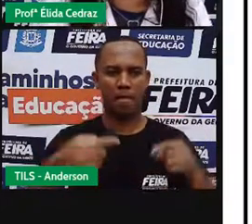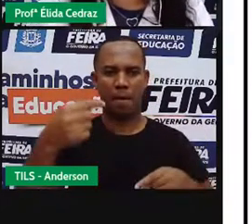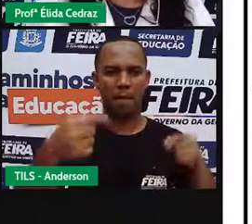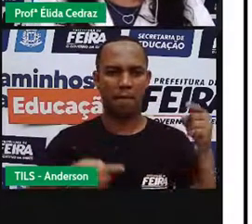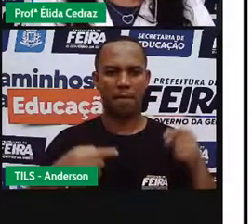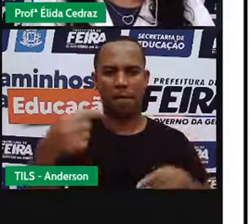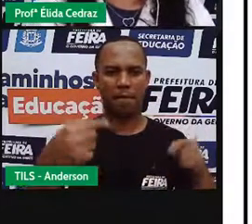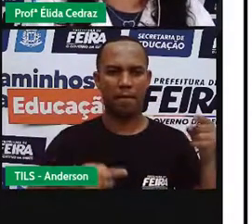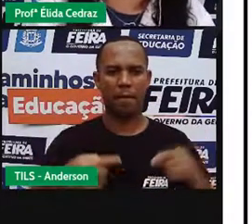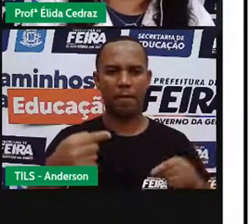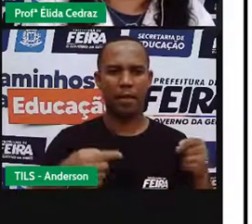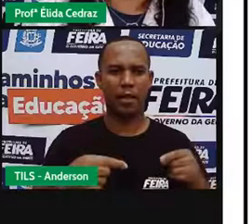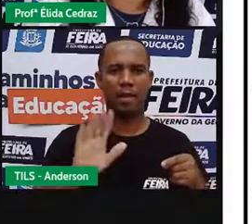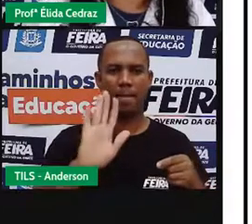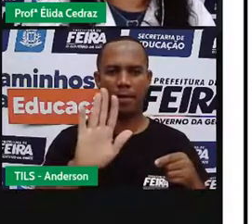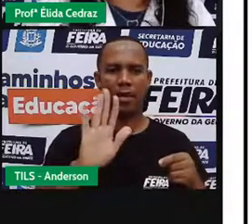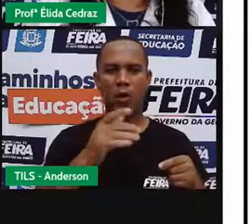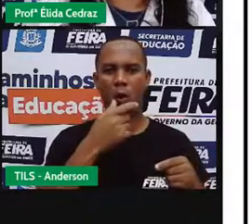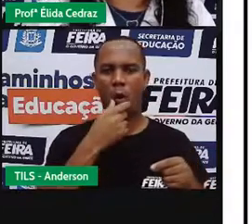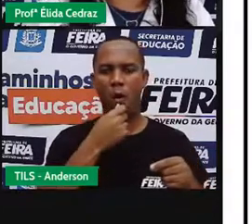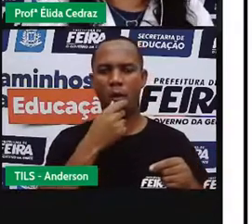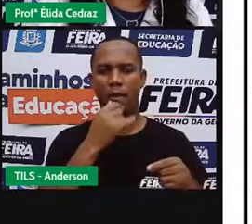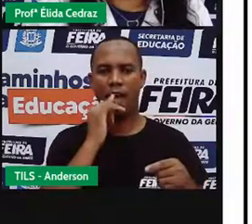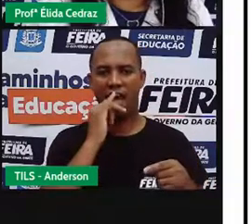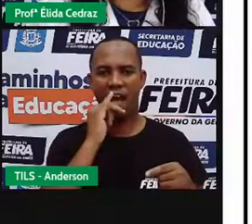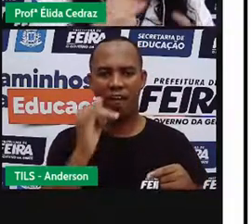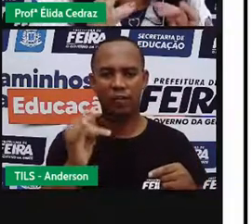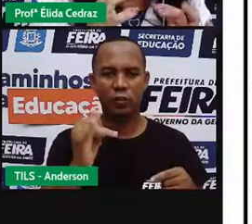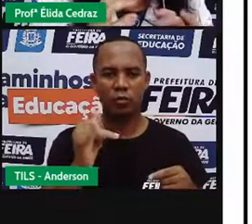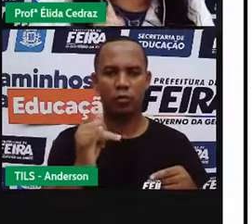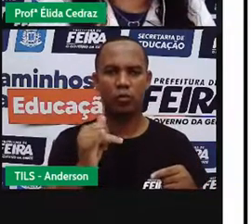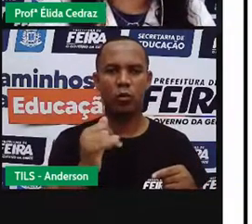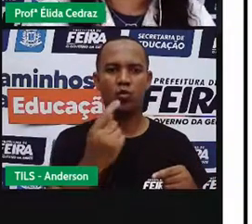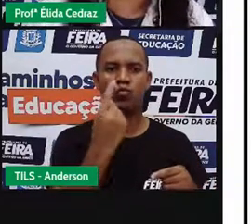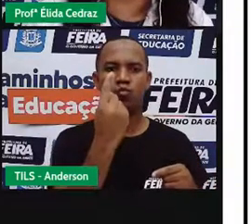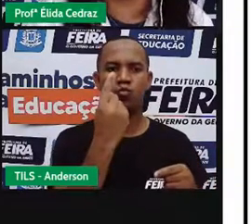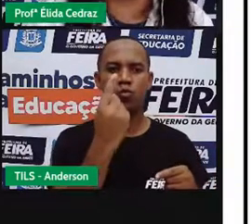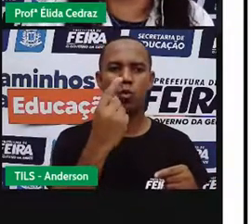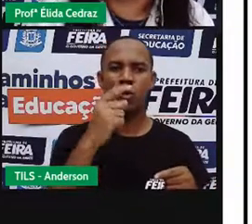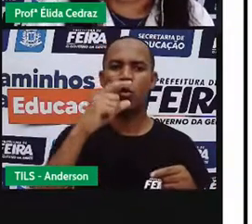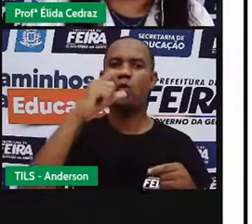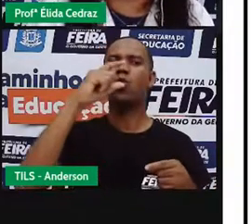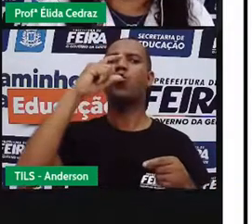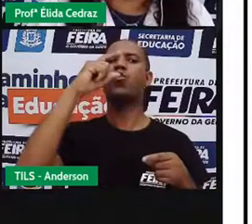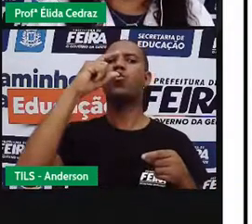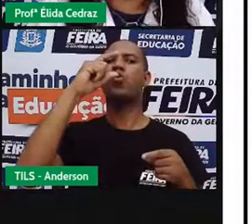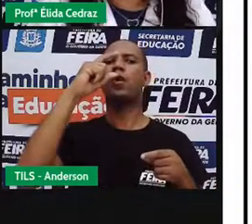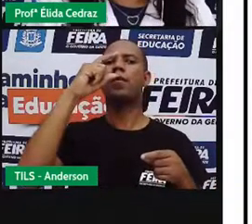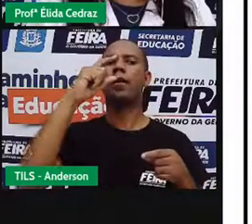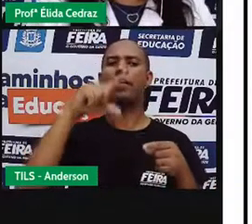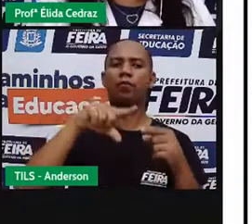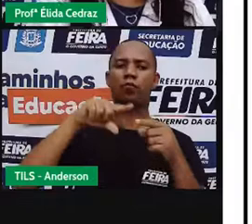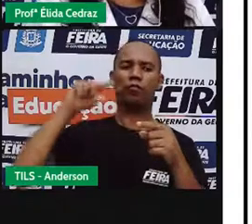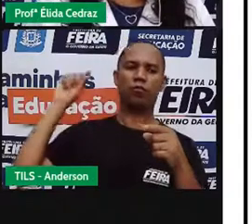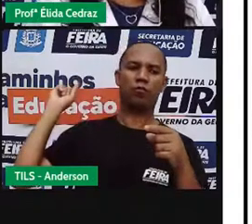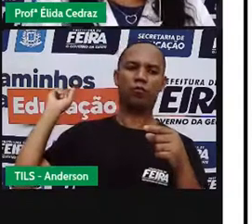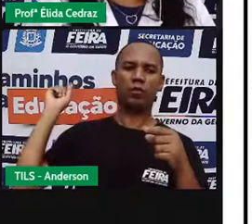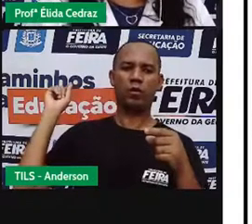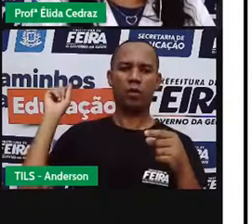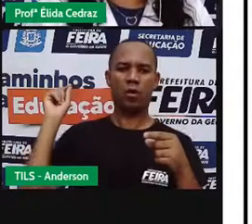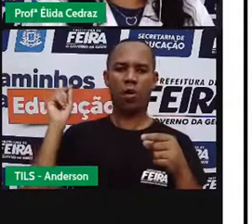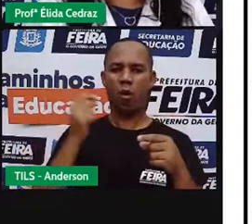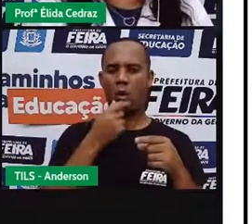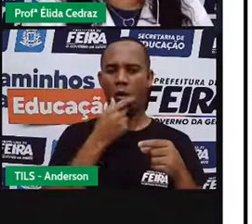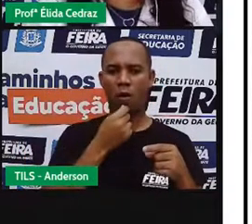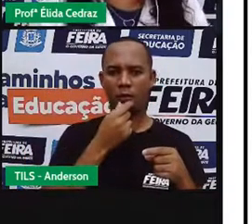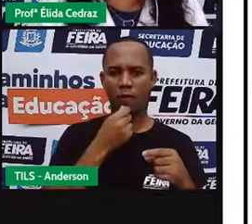Lopes, recebeu a ordem para dar um toque na corneta de recuar. O comandante virou